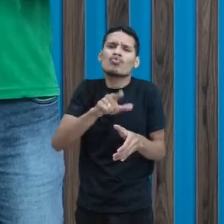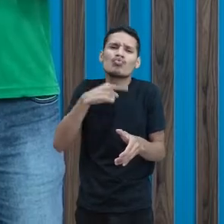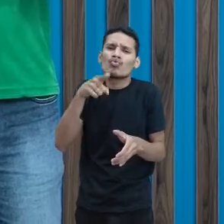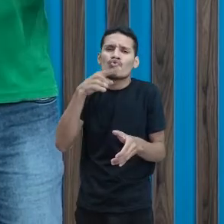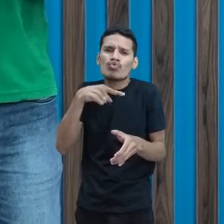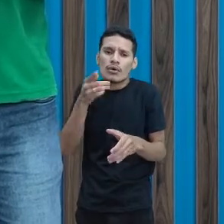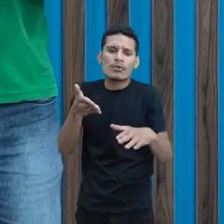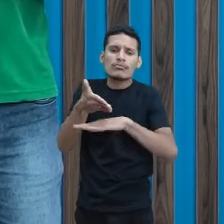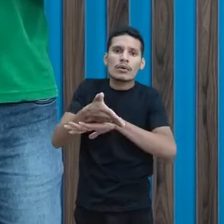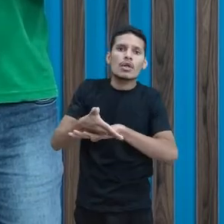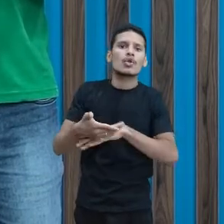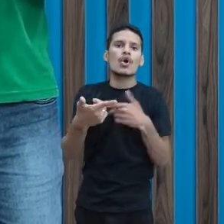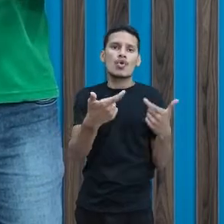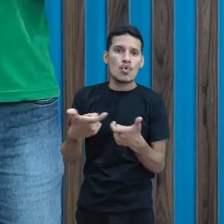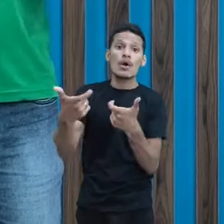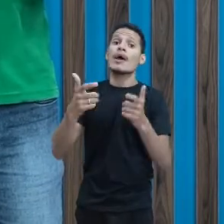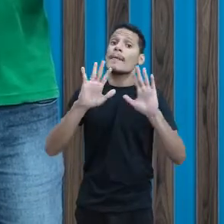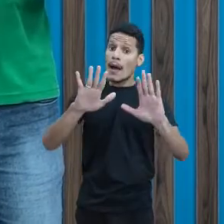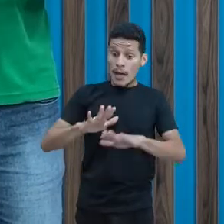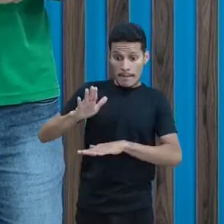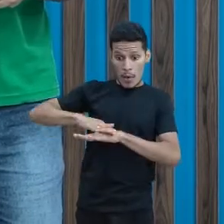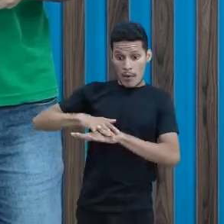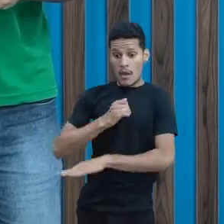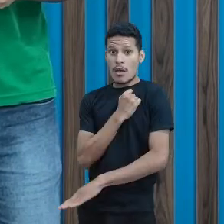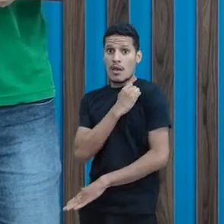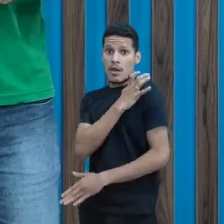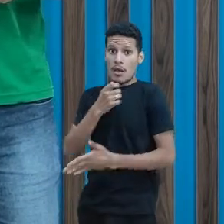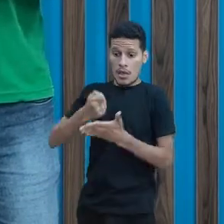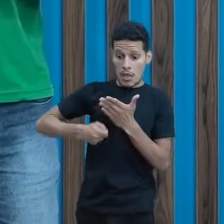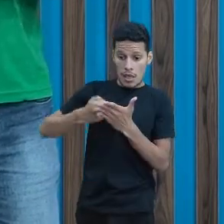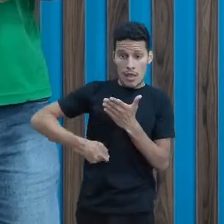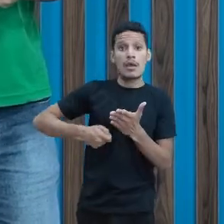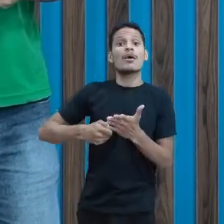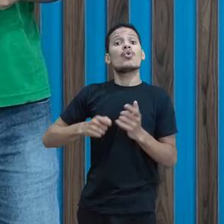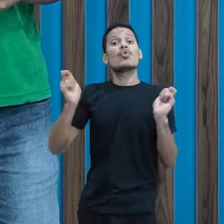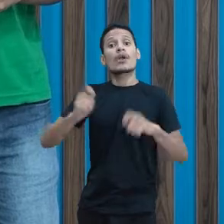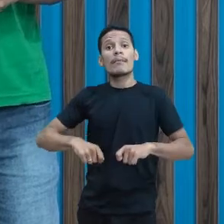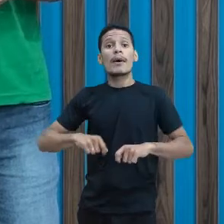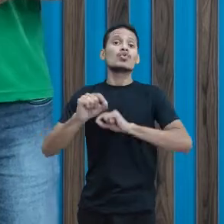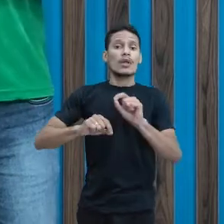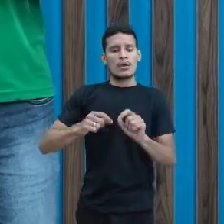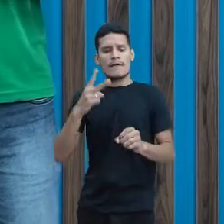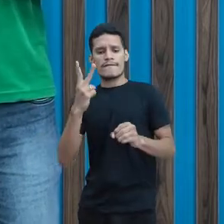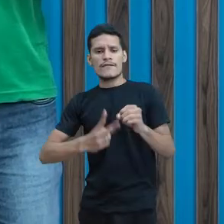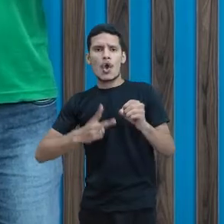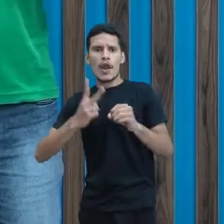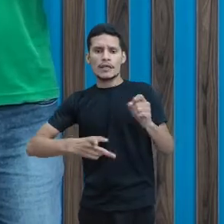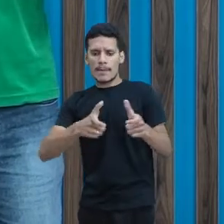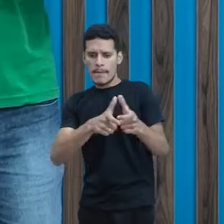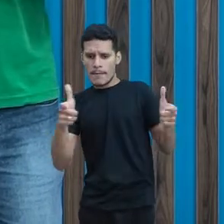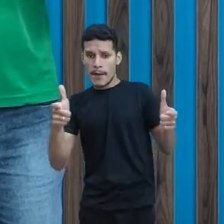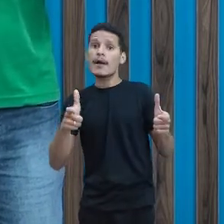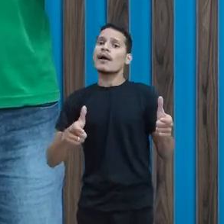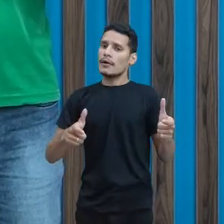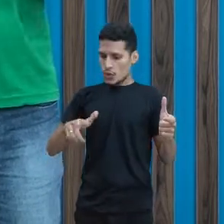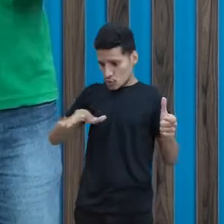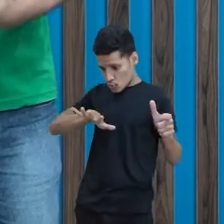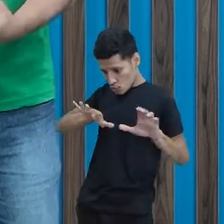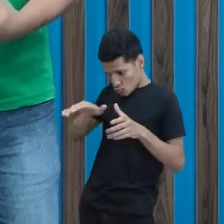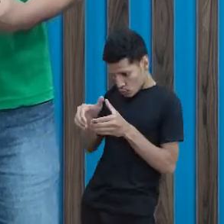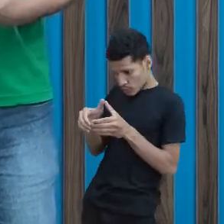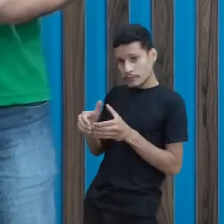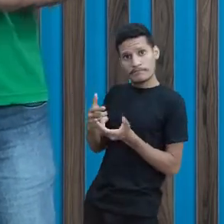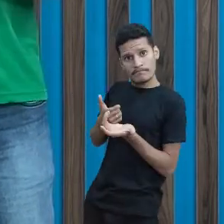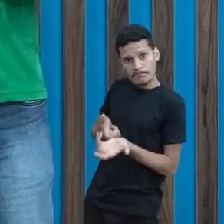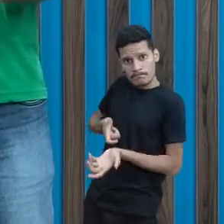Então, foi no cenário da ditadura, de radicalização, né, de aumento da violência, que essa luta armada, ela de